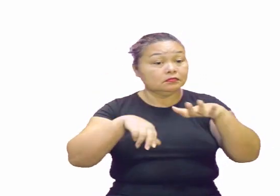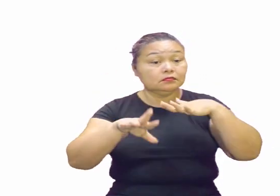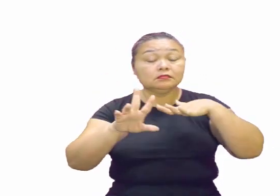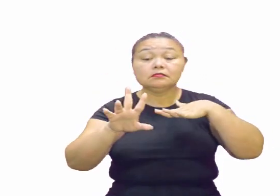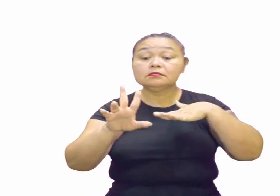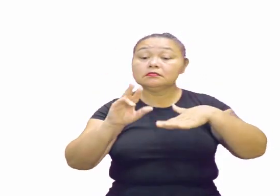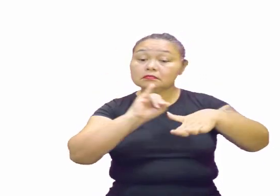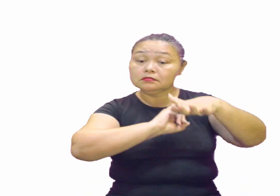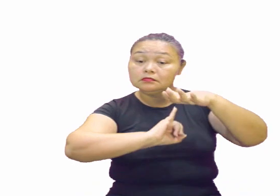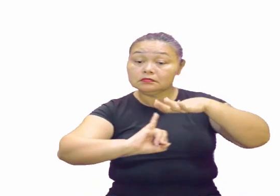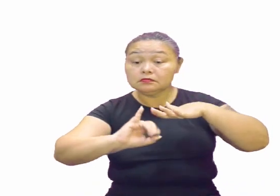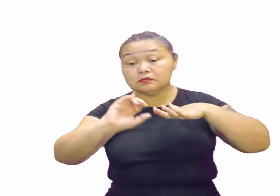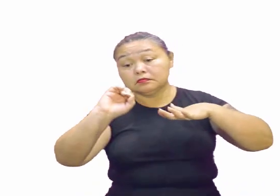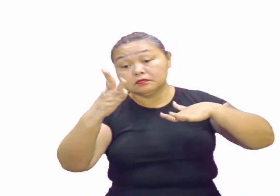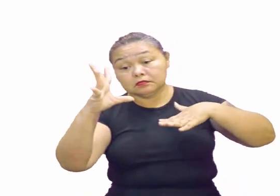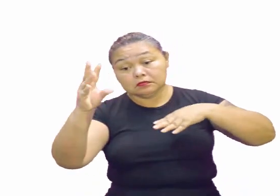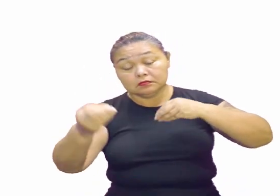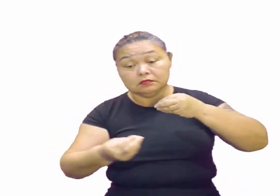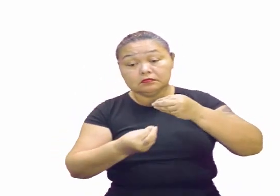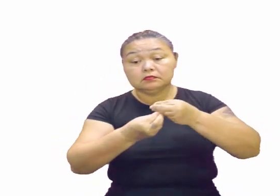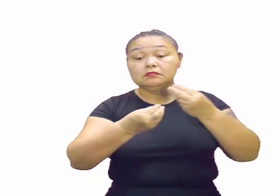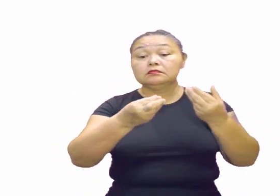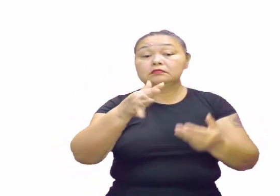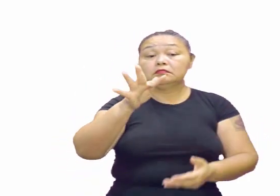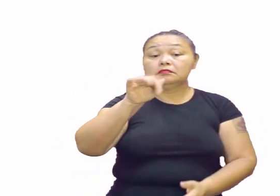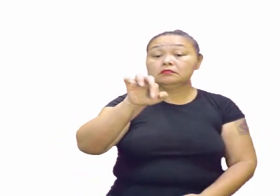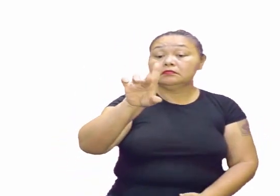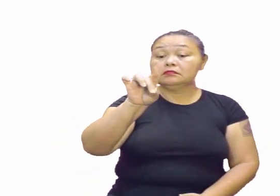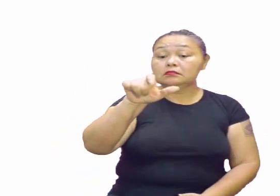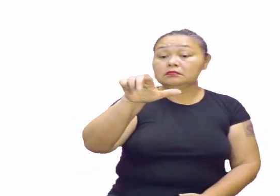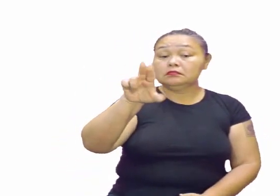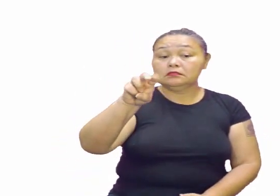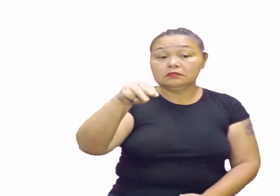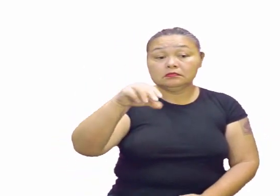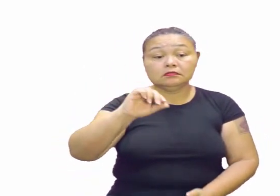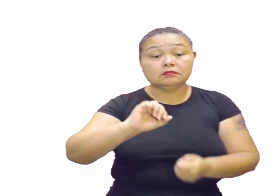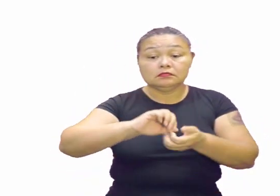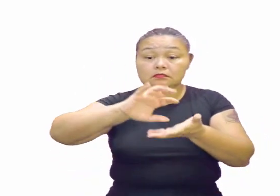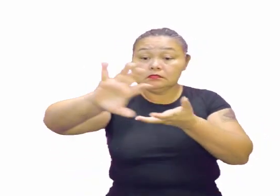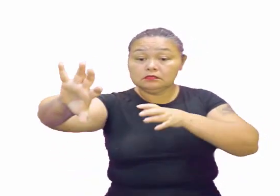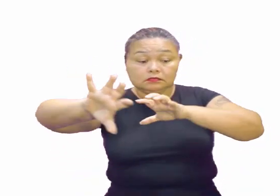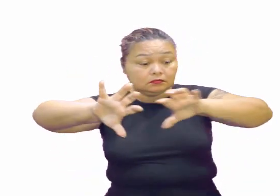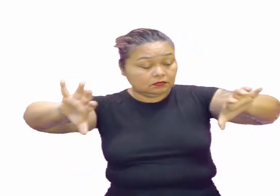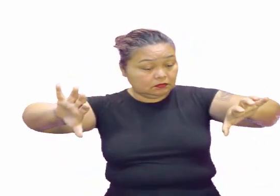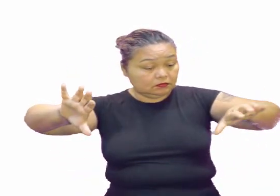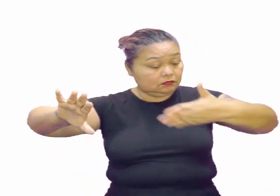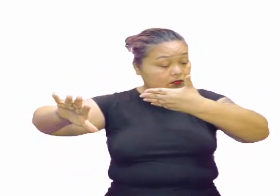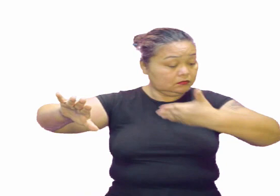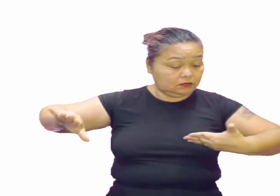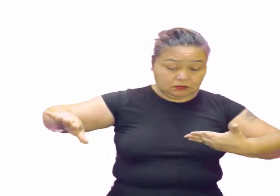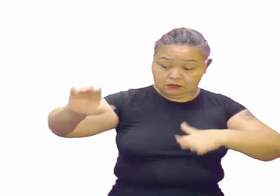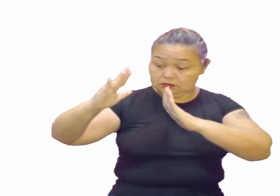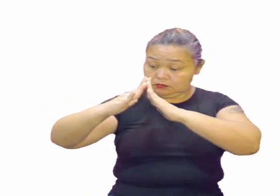institucionalizado o federalismo. Houve a separação entre a igreja e o Estado.